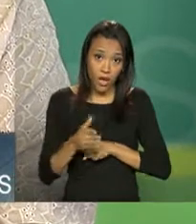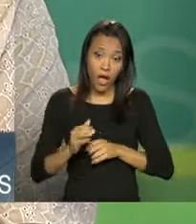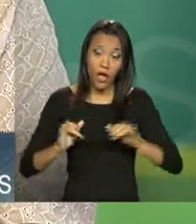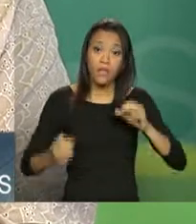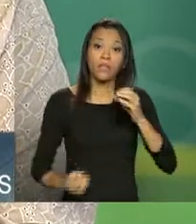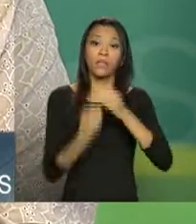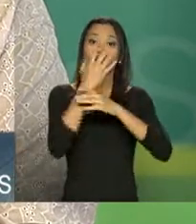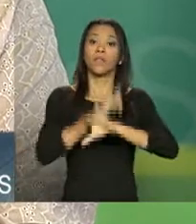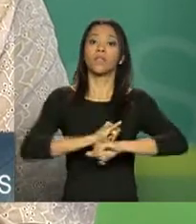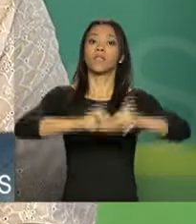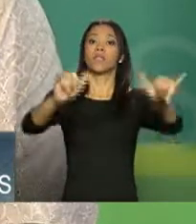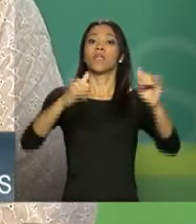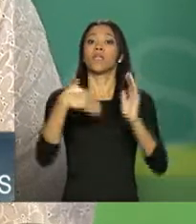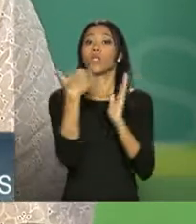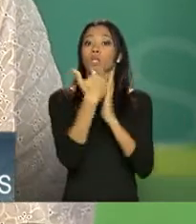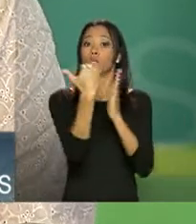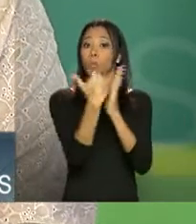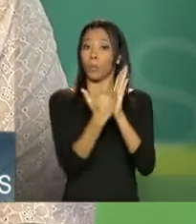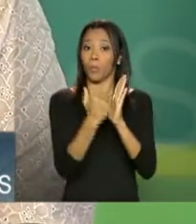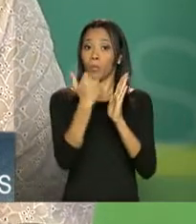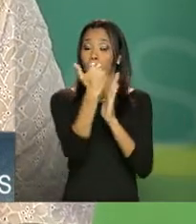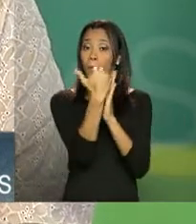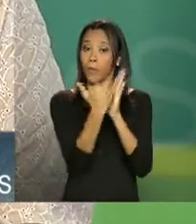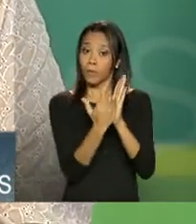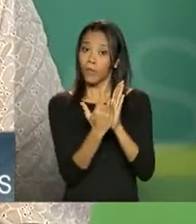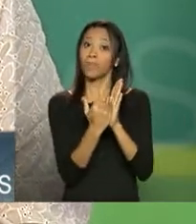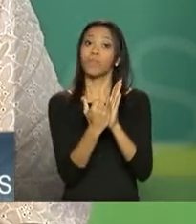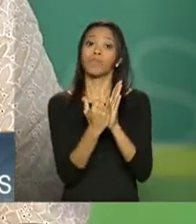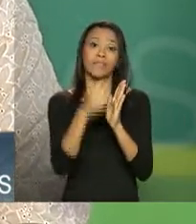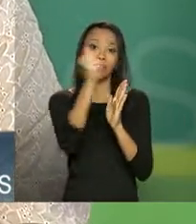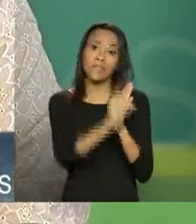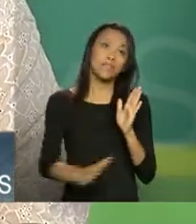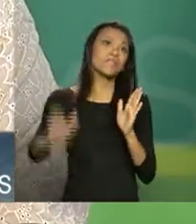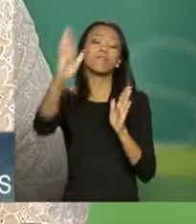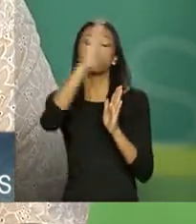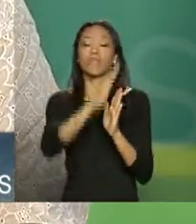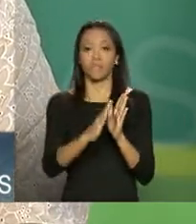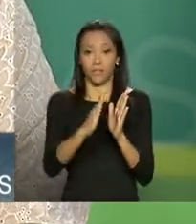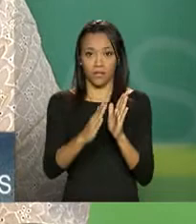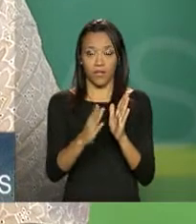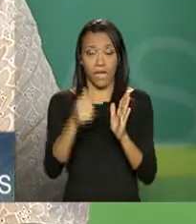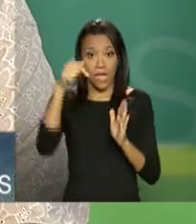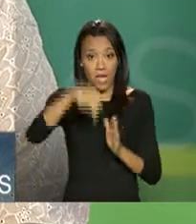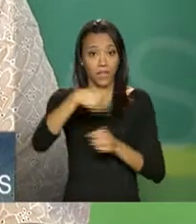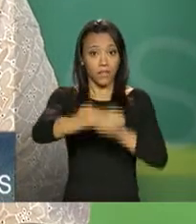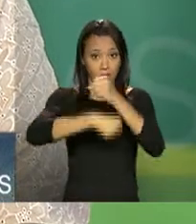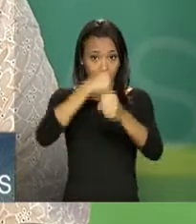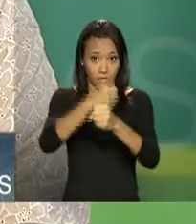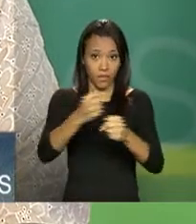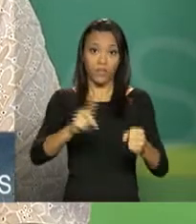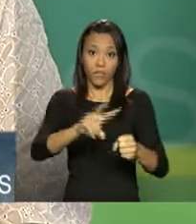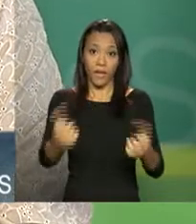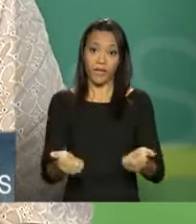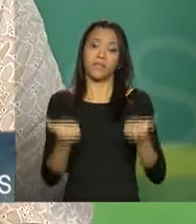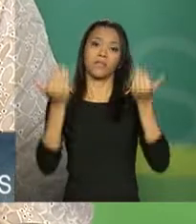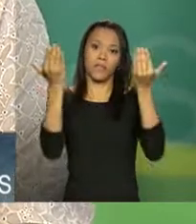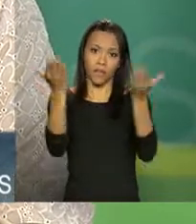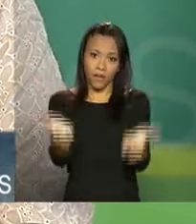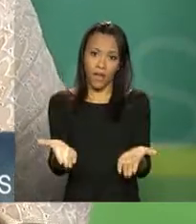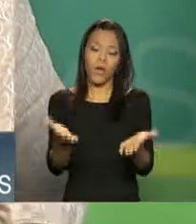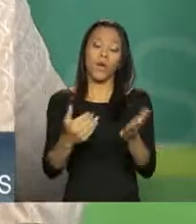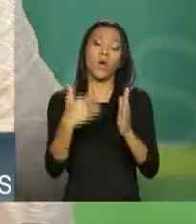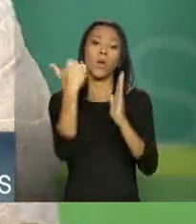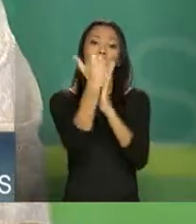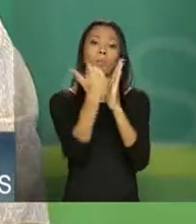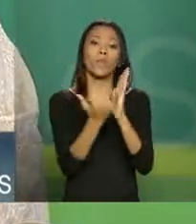sei o processo de plano nacional de habitação fui eu passei tá então assim esse ano convencido ela vai entregar operacional de adaptação e